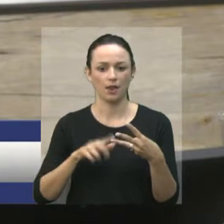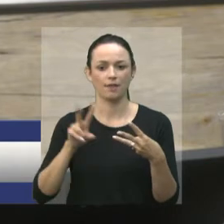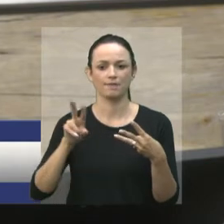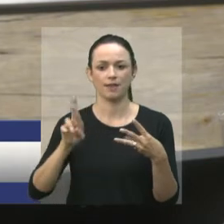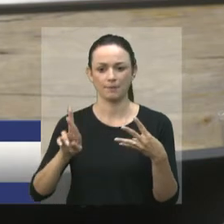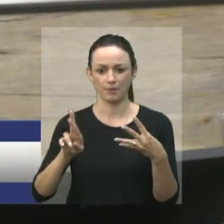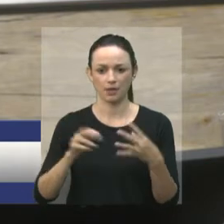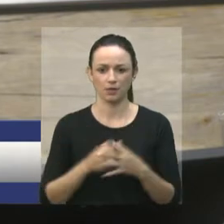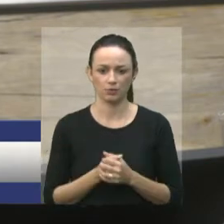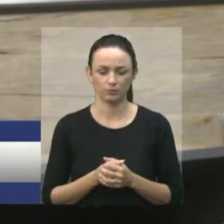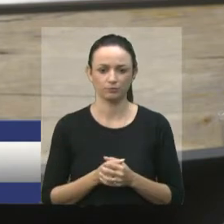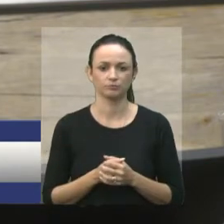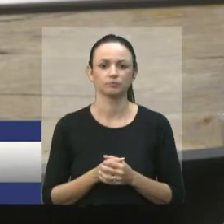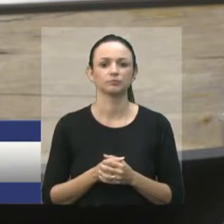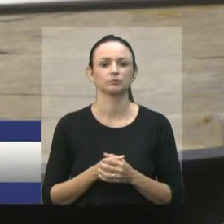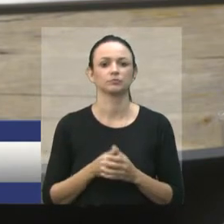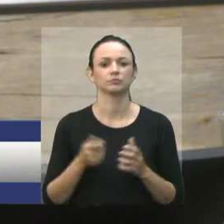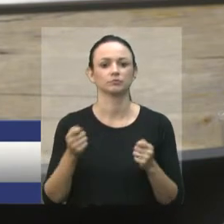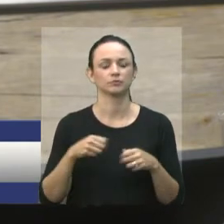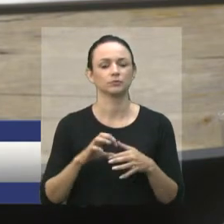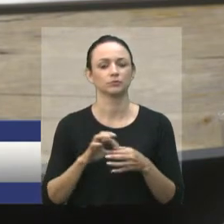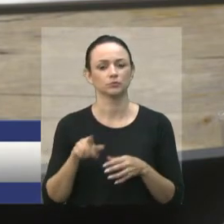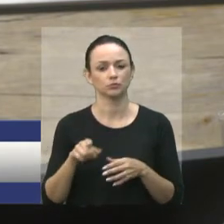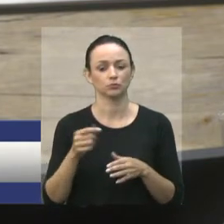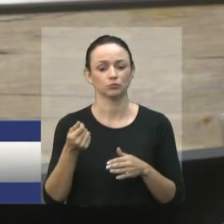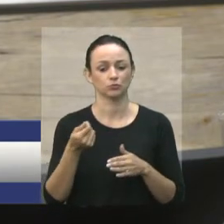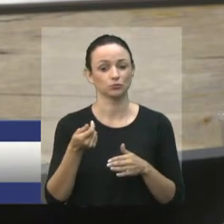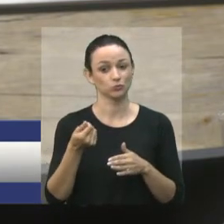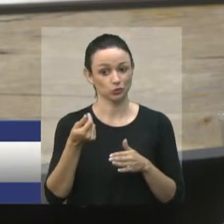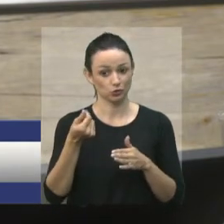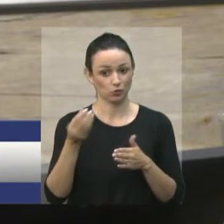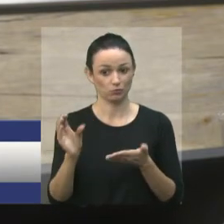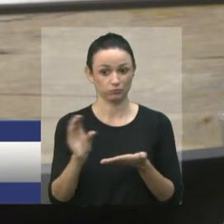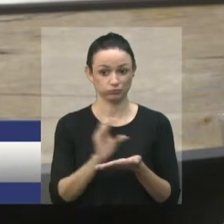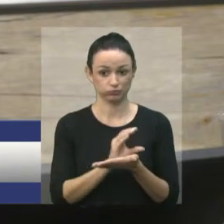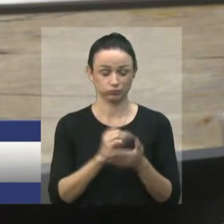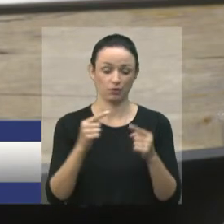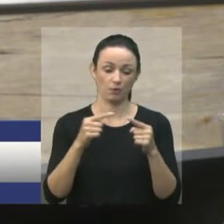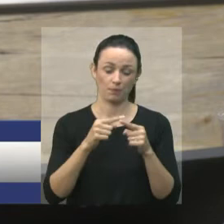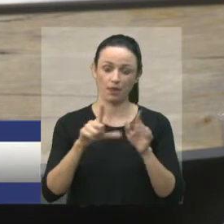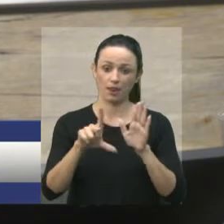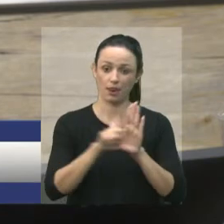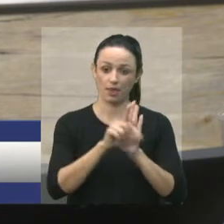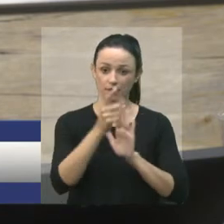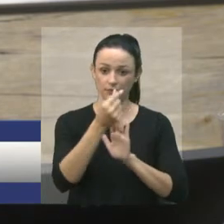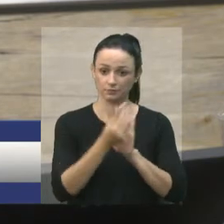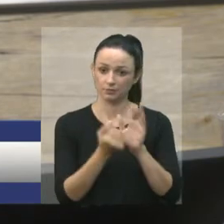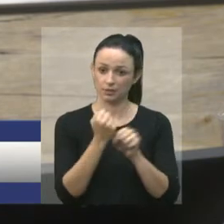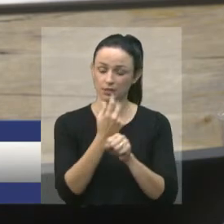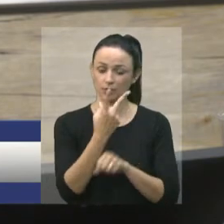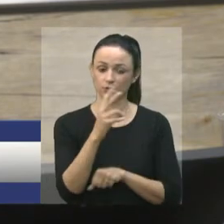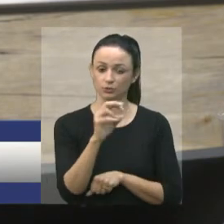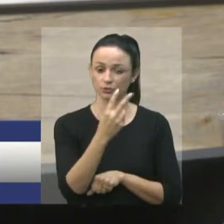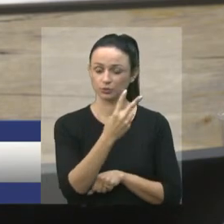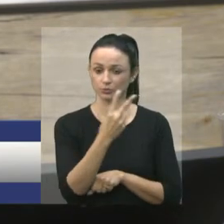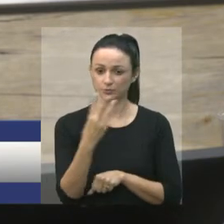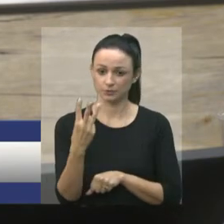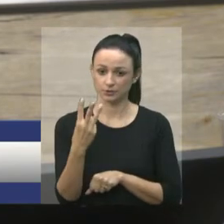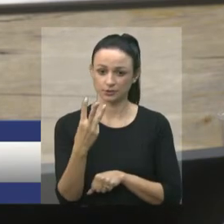Ribeiro, prevendo que sejam deixados os recursos correspondentes na lei orçamentária para o exercício financeiro